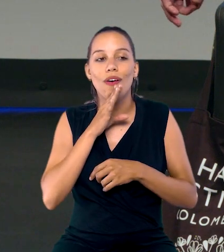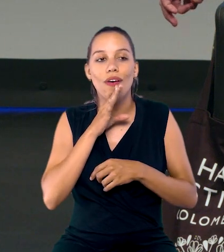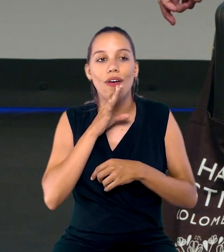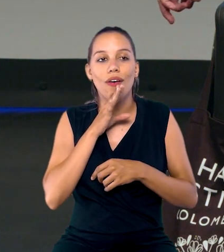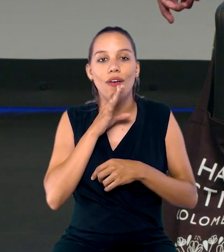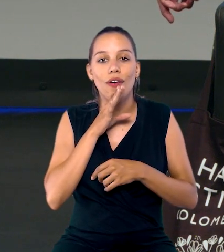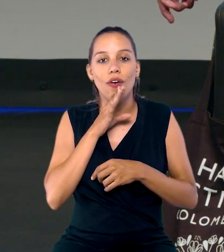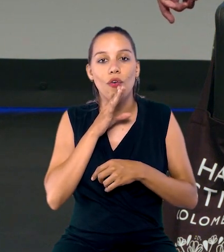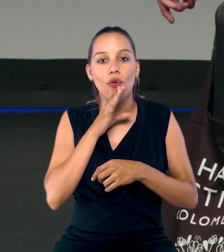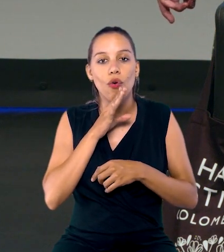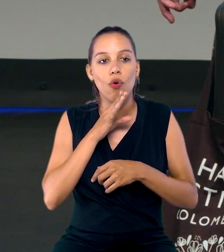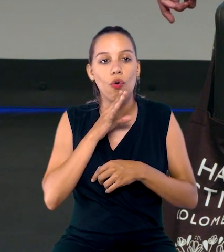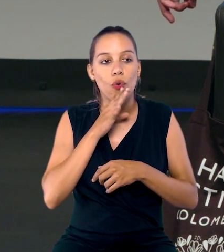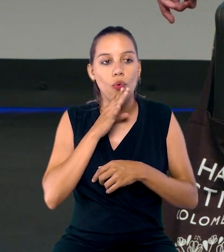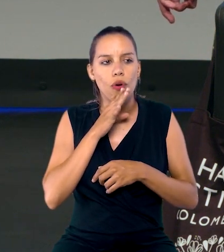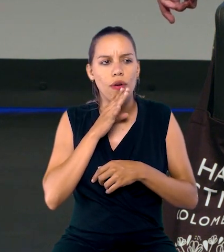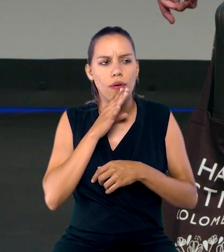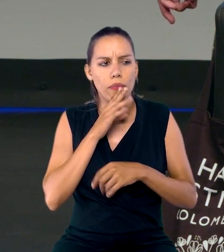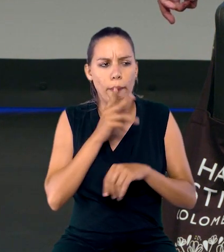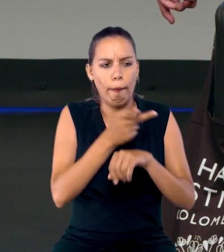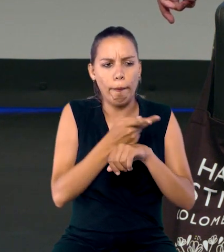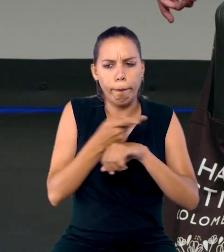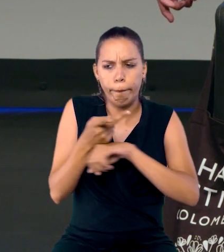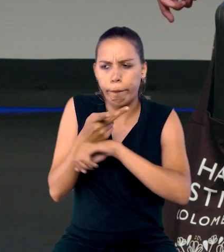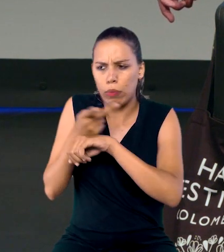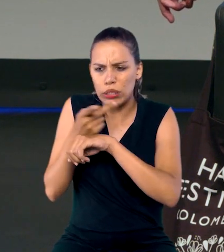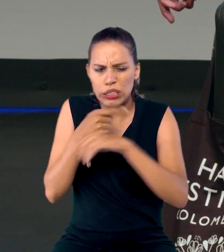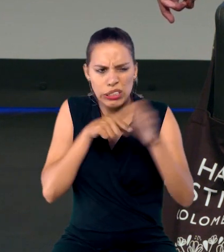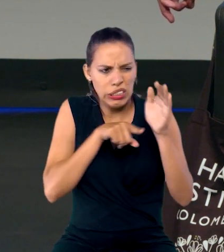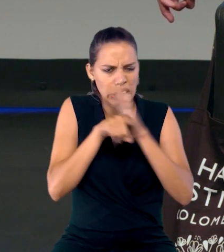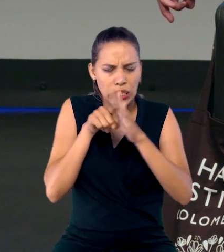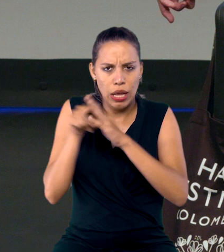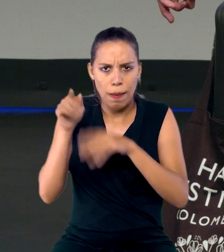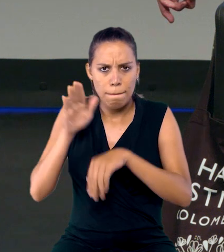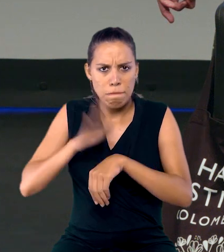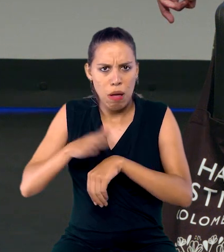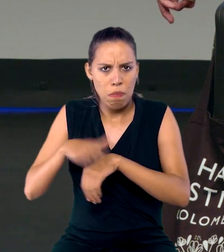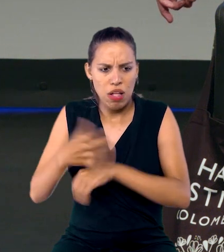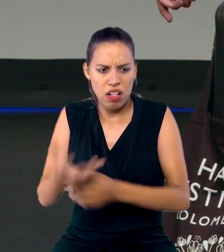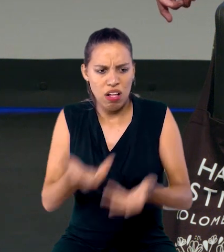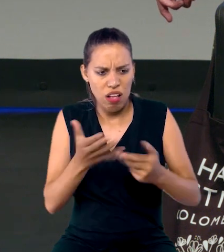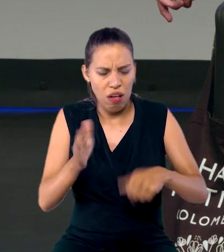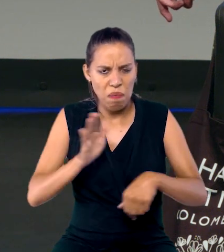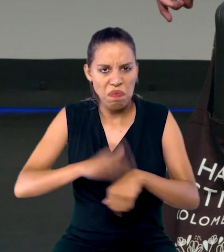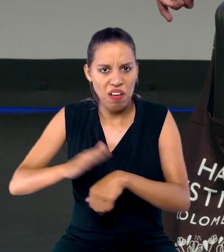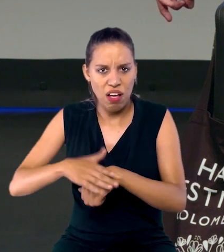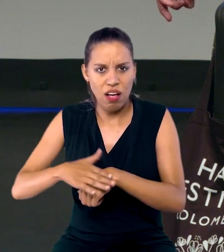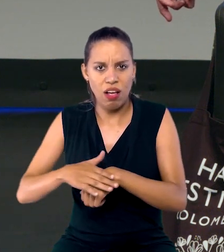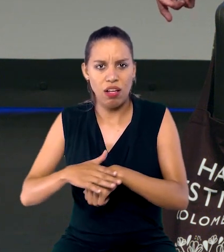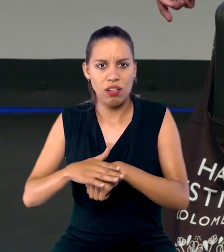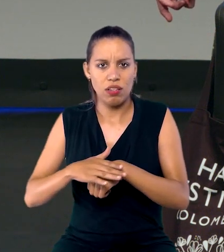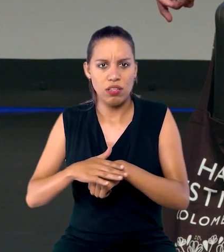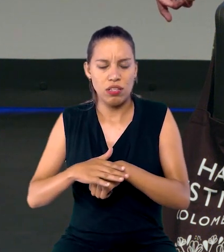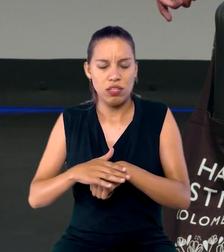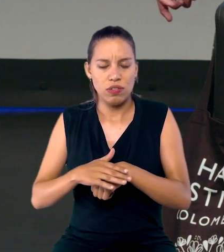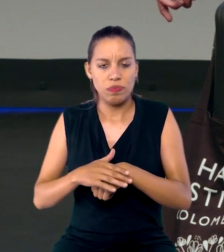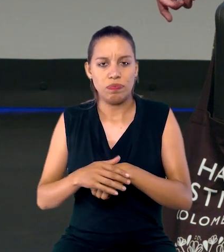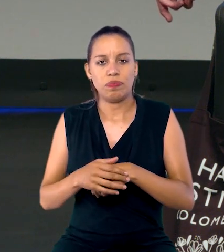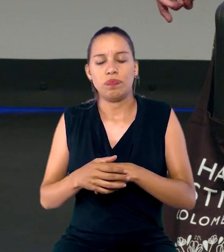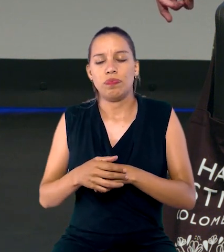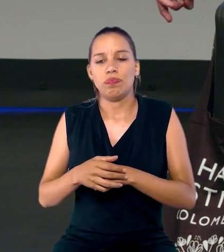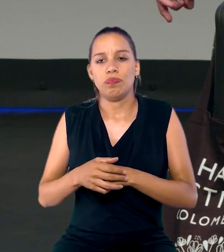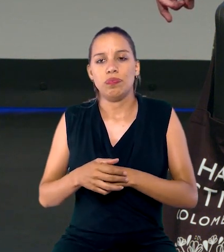uma ideia de conhecer para dominar melhor, para explorar mais, para ter uma anatomia, uma